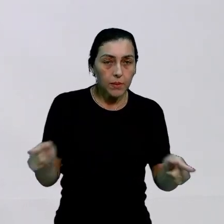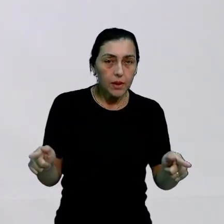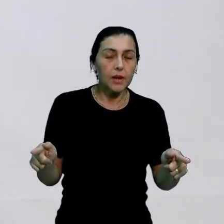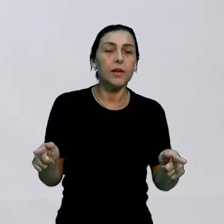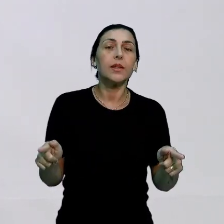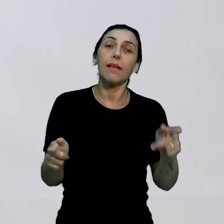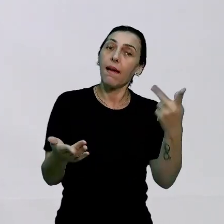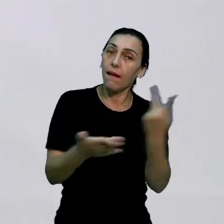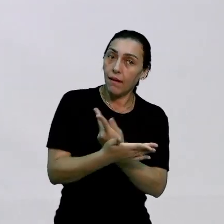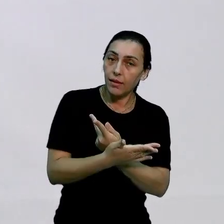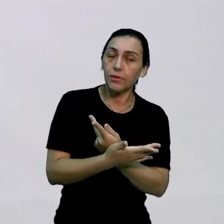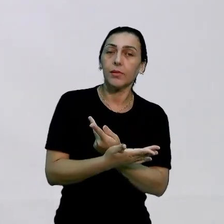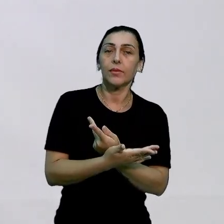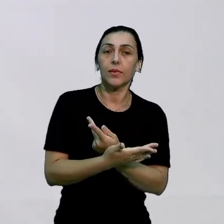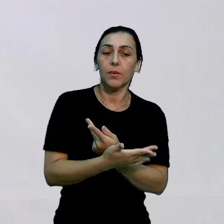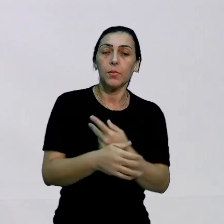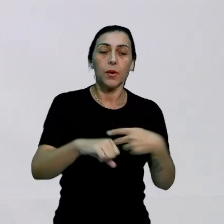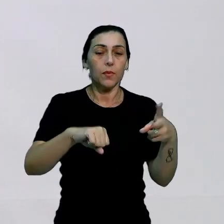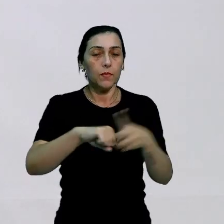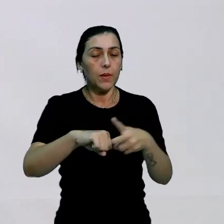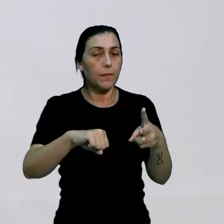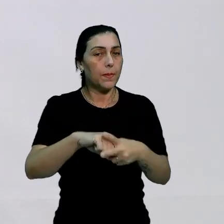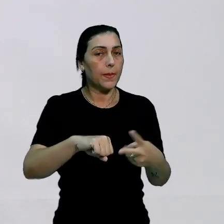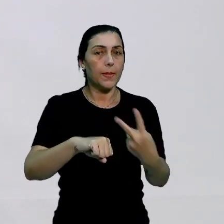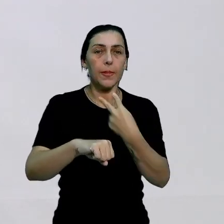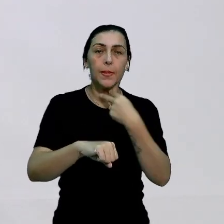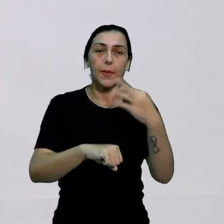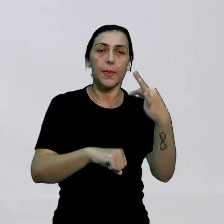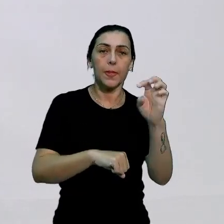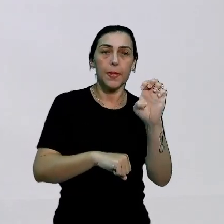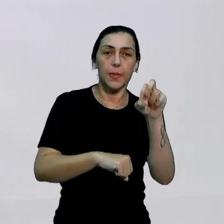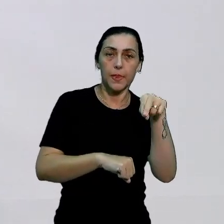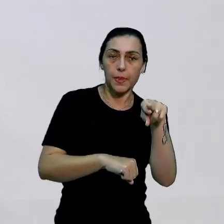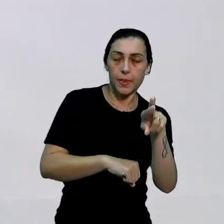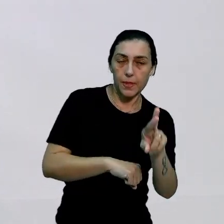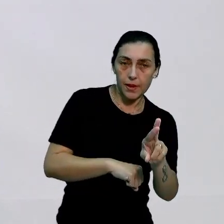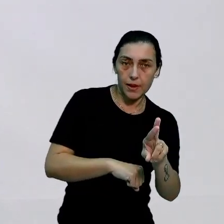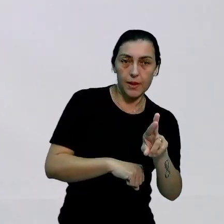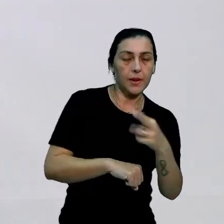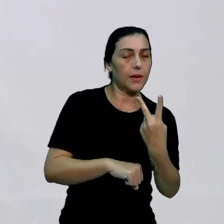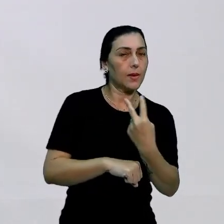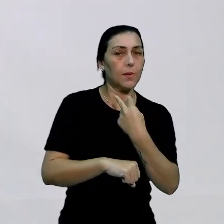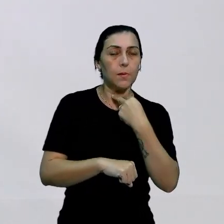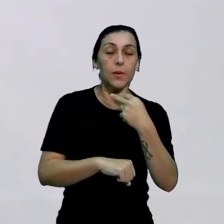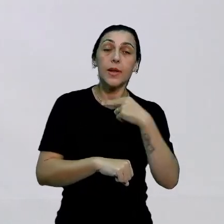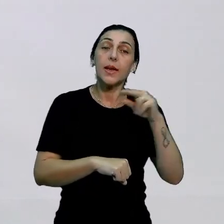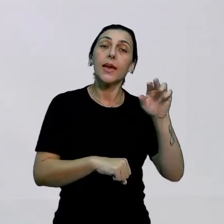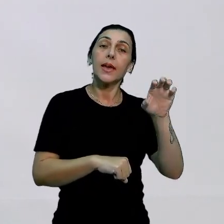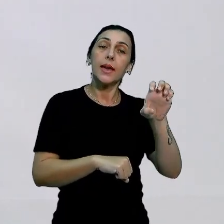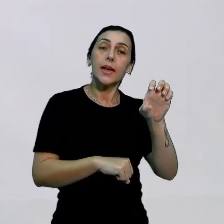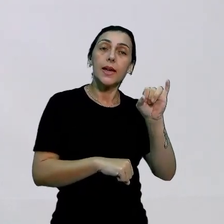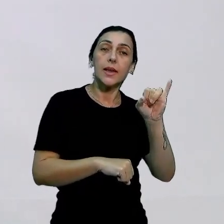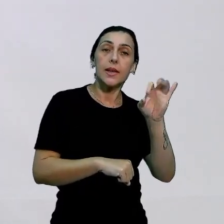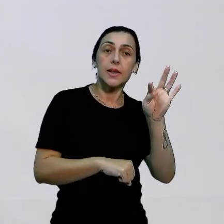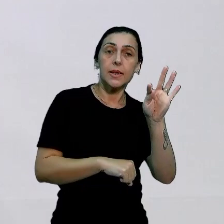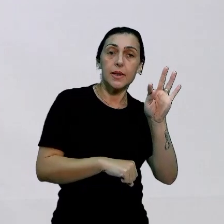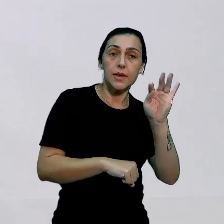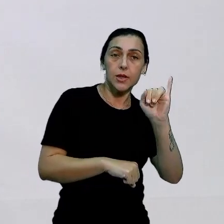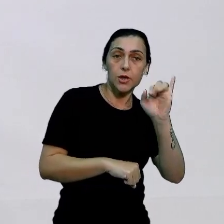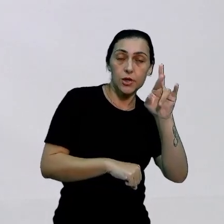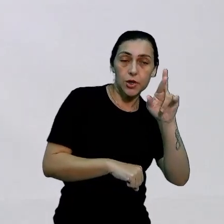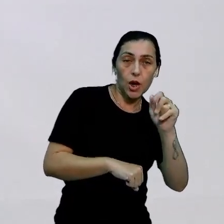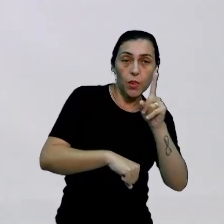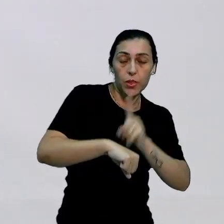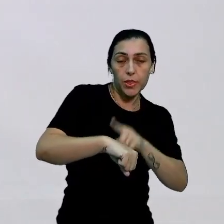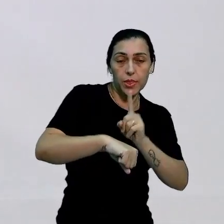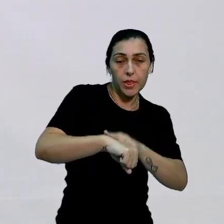está incorreto, né? Porque o verbo ter não pode, né? Ele não pode se remeter nem a existência, nem a tempo transcorrido, né?